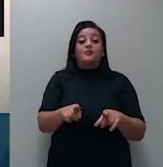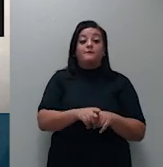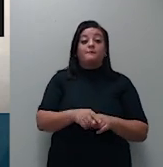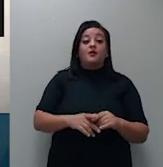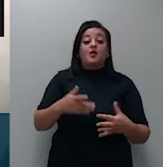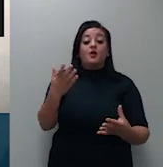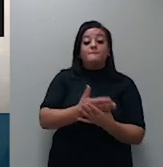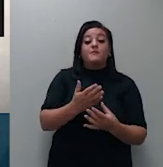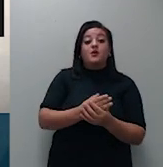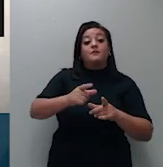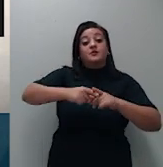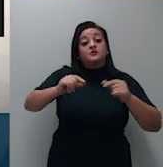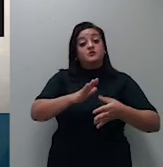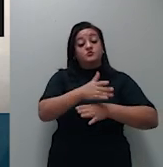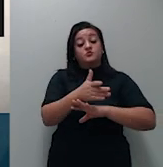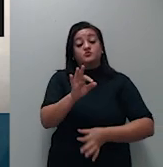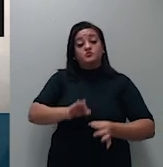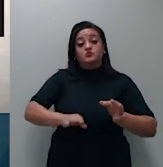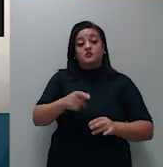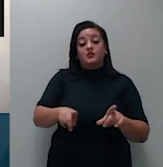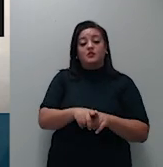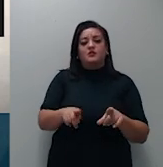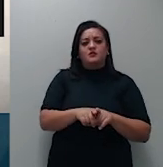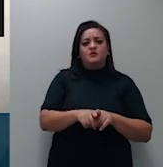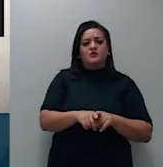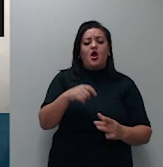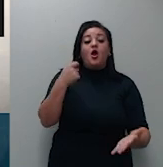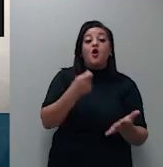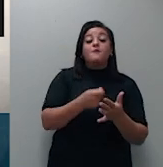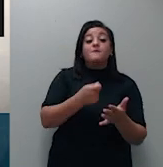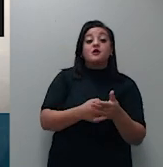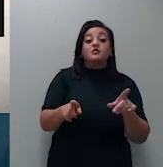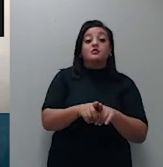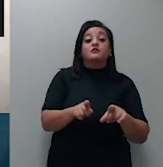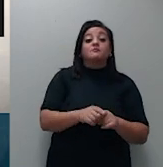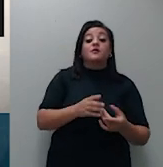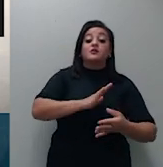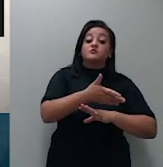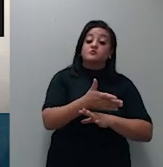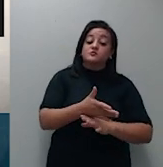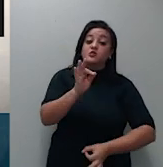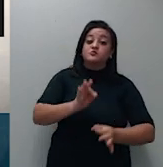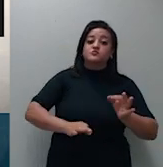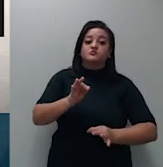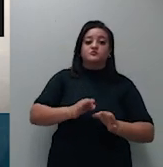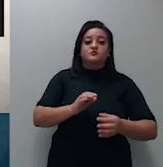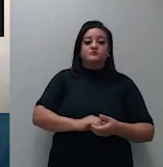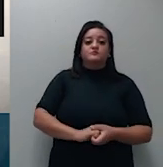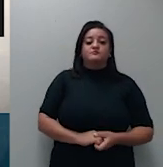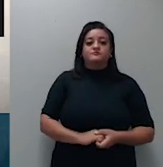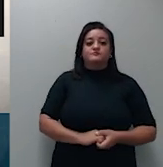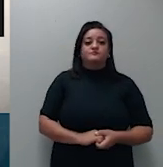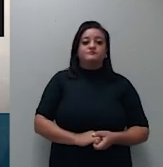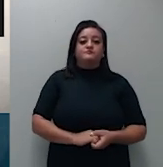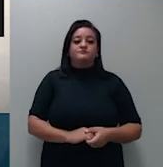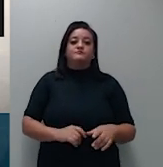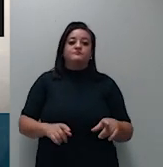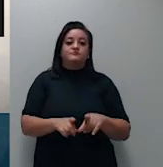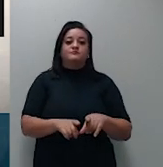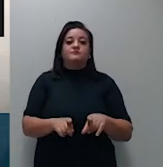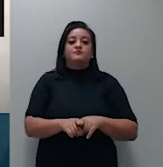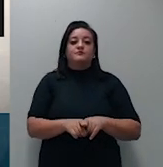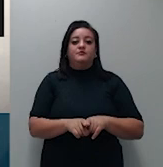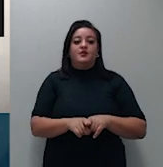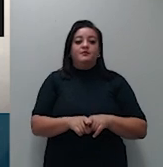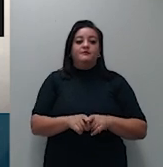pelo ou obrigatória Para efeito de configuração da responsabilidade civil do provedor